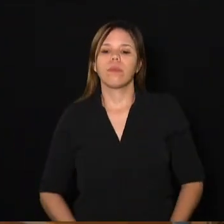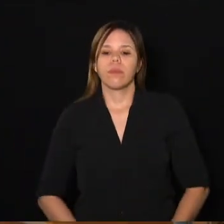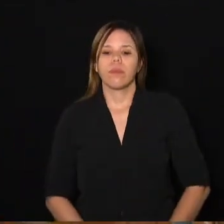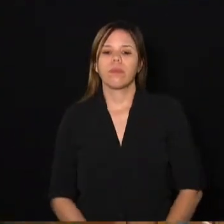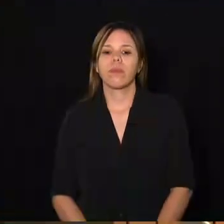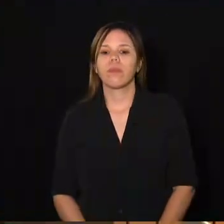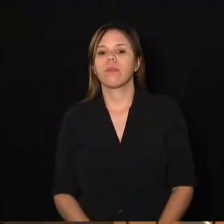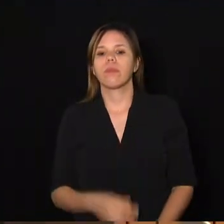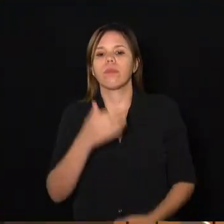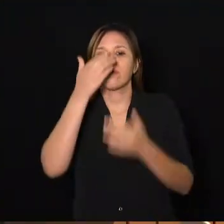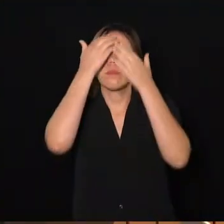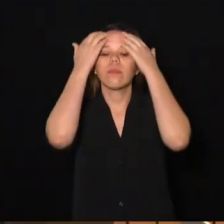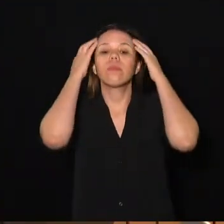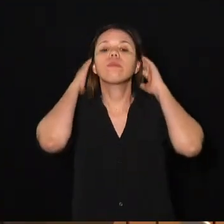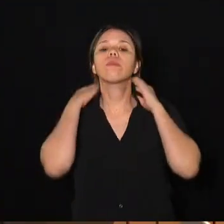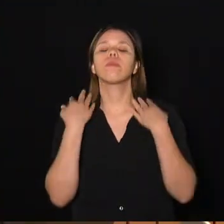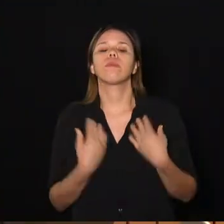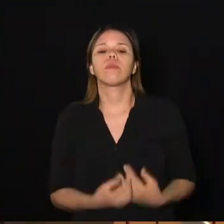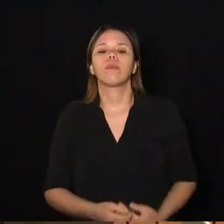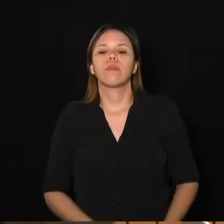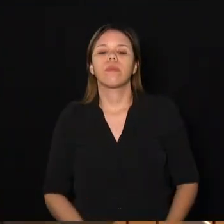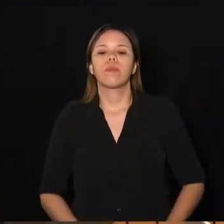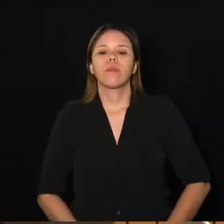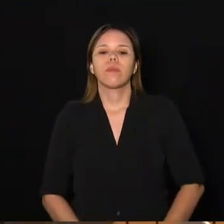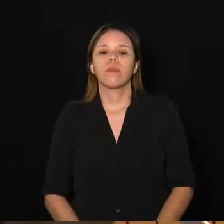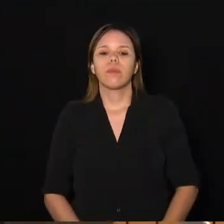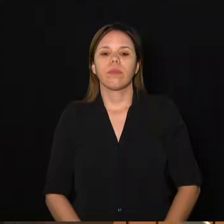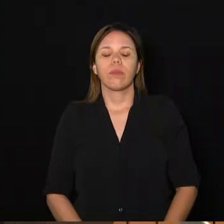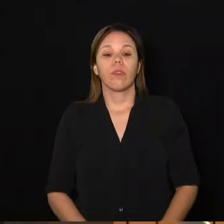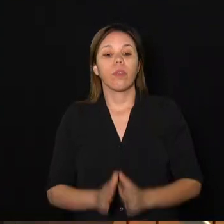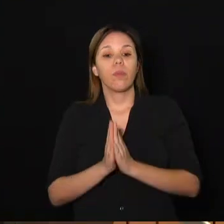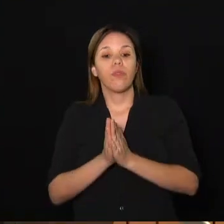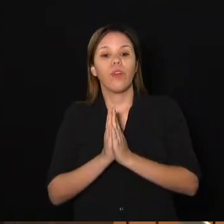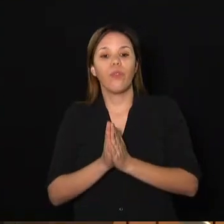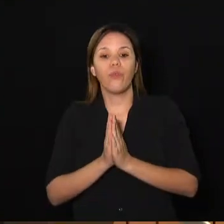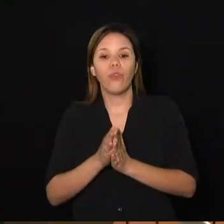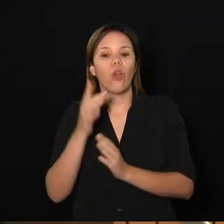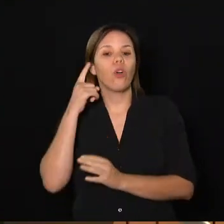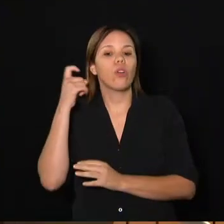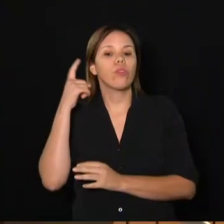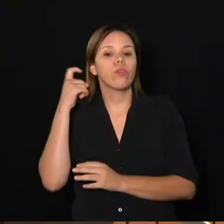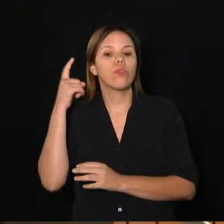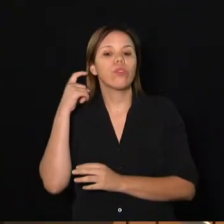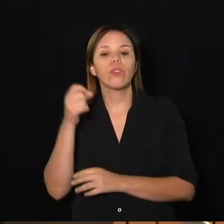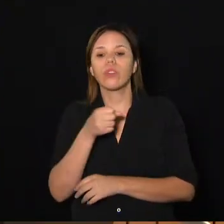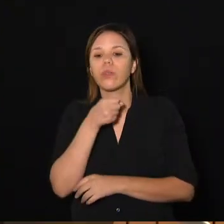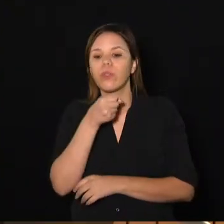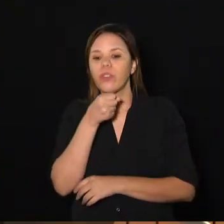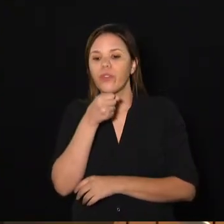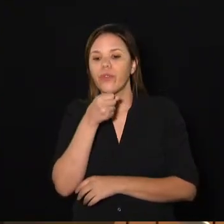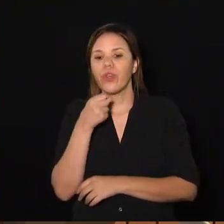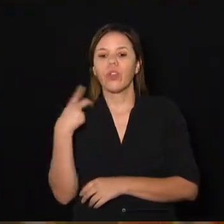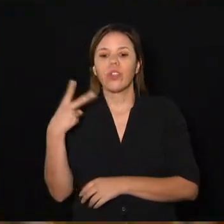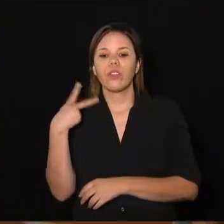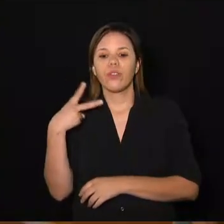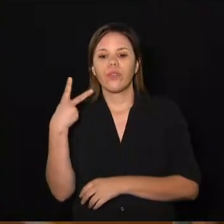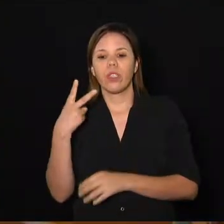está ligado por gentileza o som do do vereador por favor